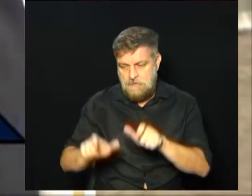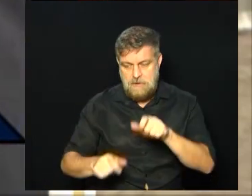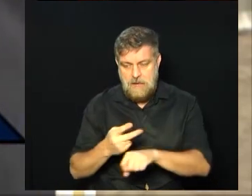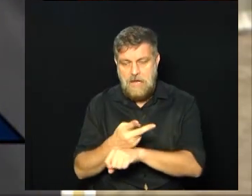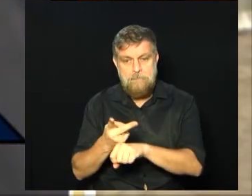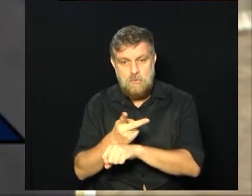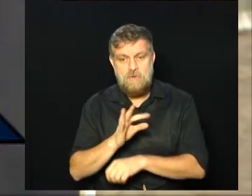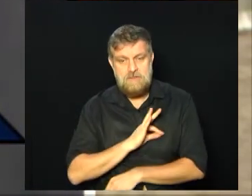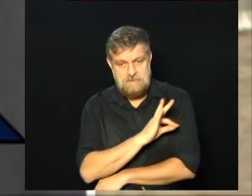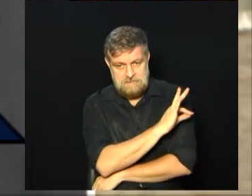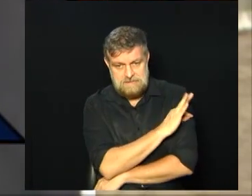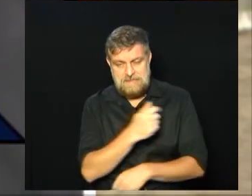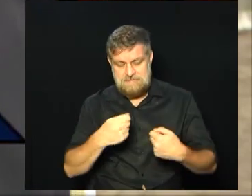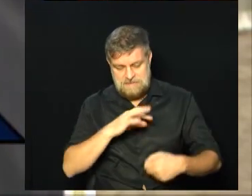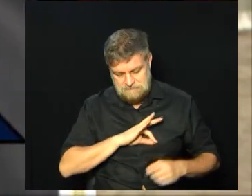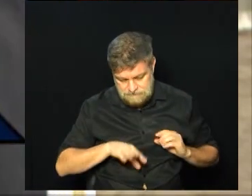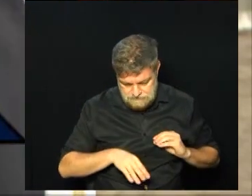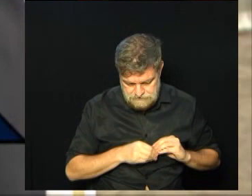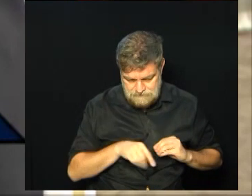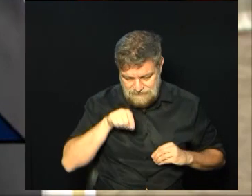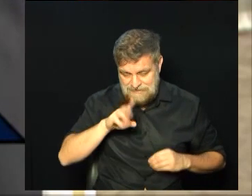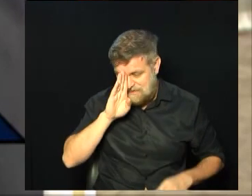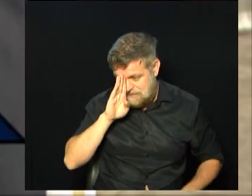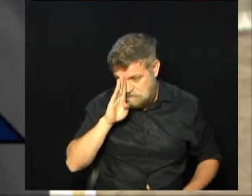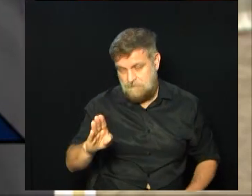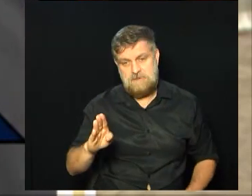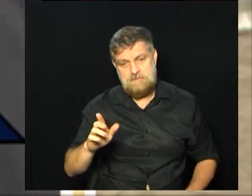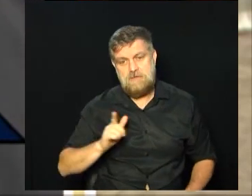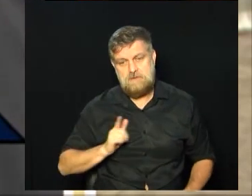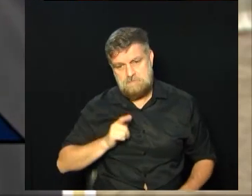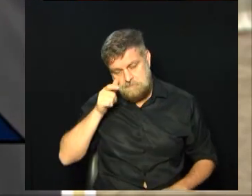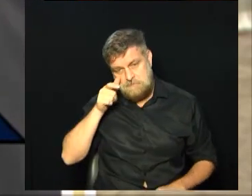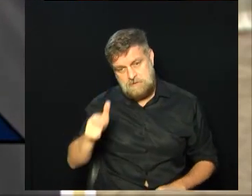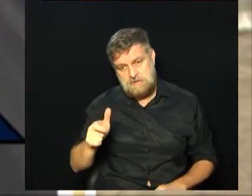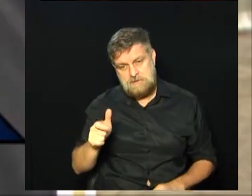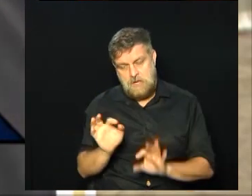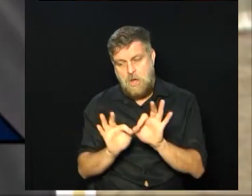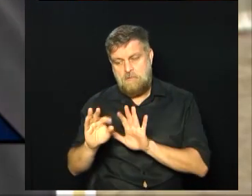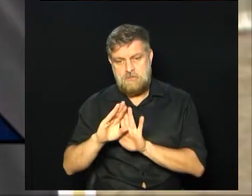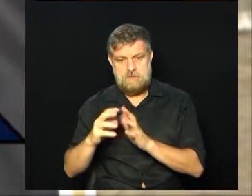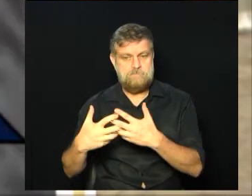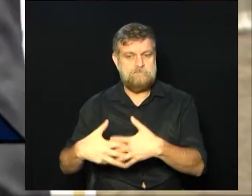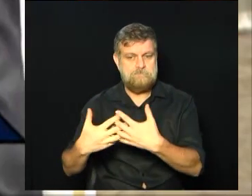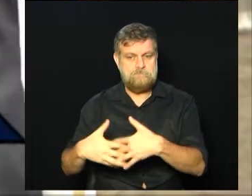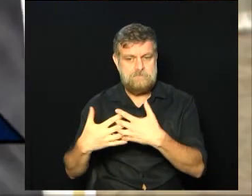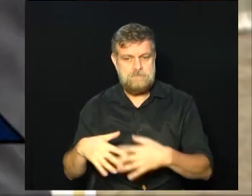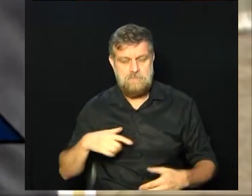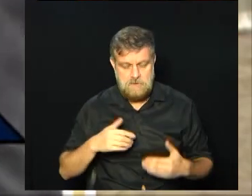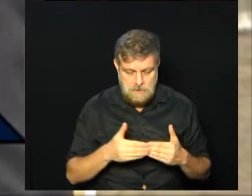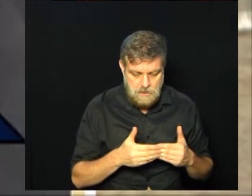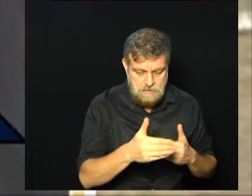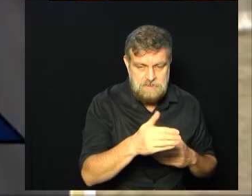demanda da procura dos guardas municipais, que são os principais interessados nesse projeto, para que ele passe a viger a partir